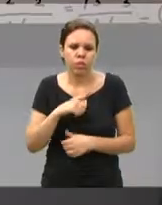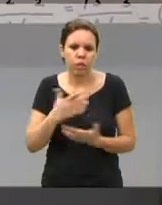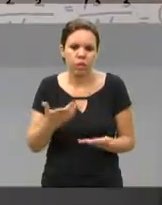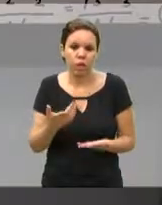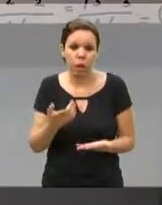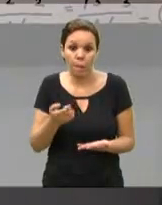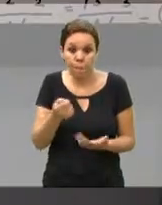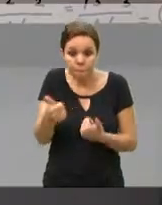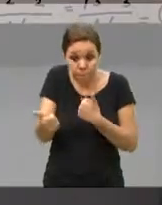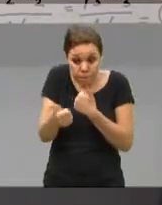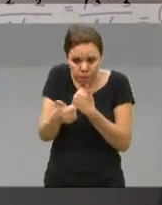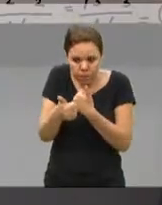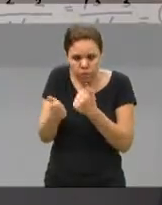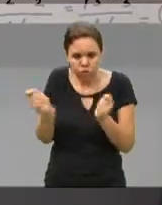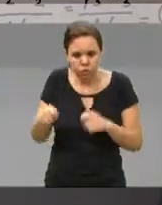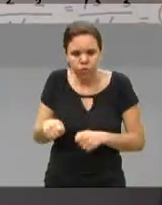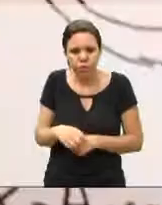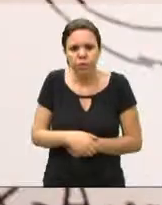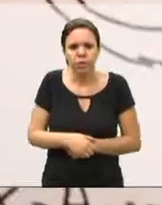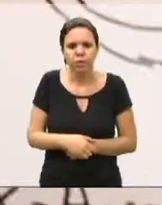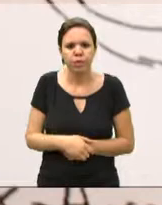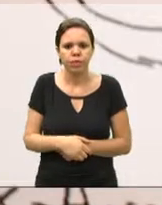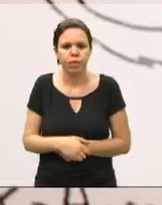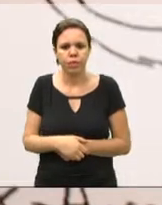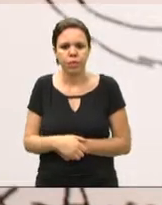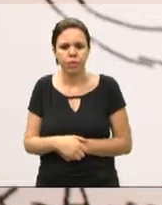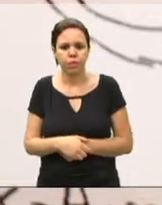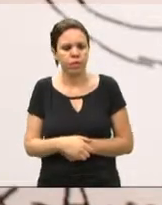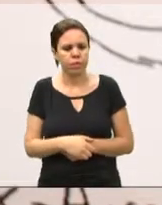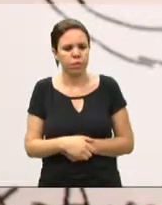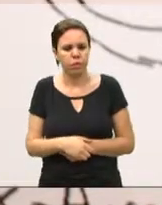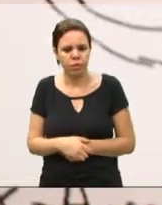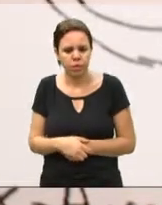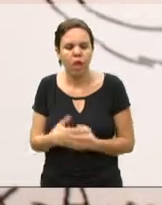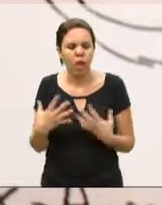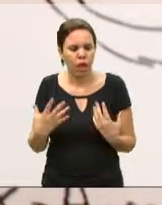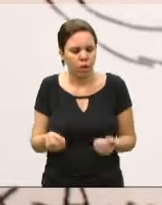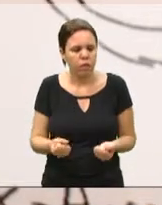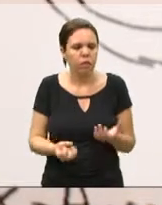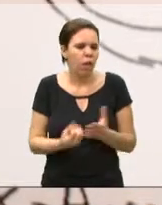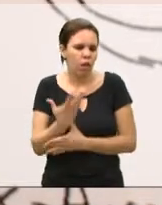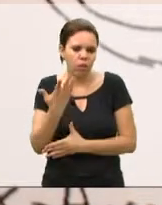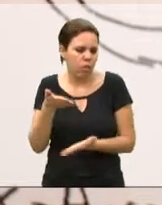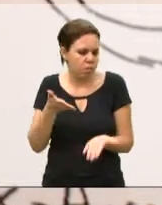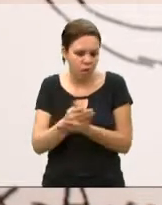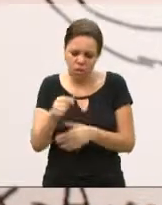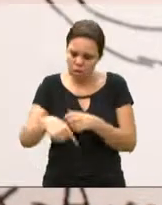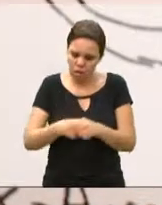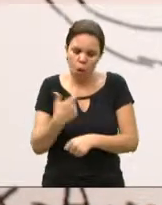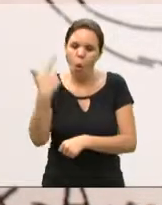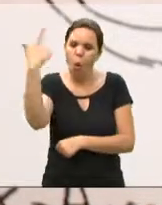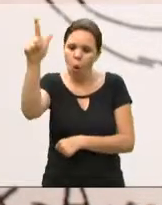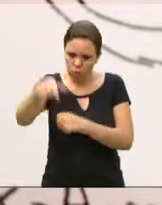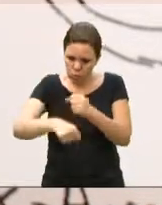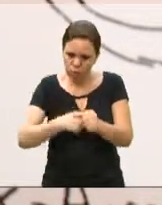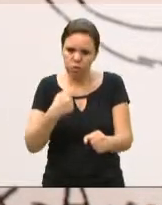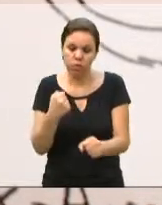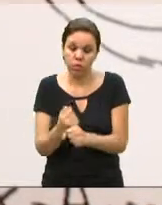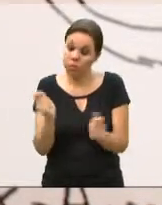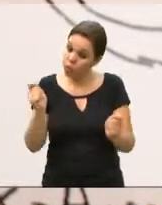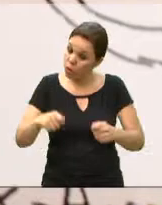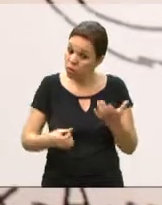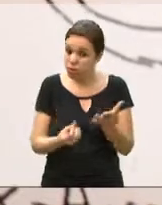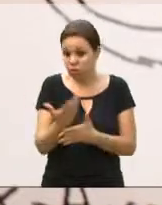chegou até ele lá. Ele chegou até lá. Exatamente. Então, assim, é uma questão dele aceitar. Não passou esse ano? Não quer dizer que o ano que vem ele não vai